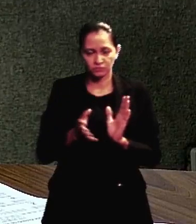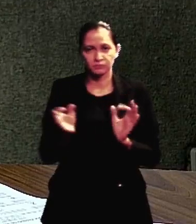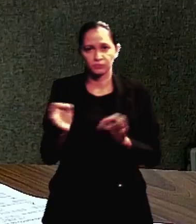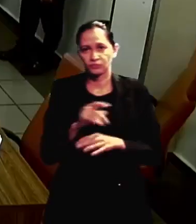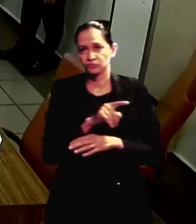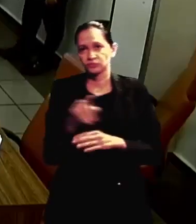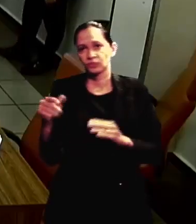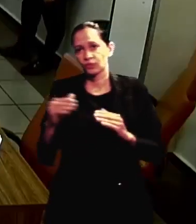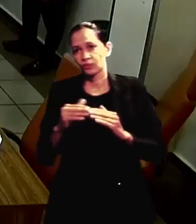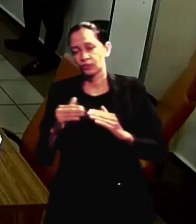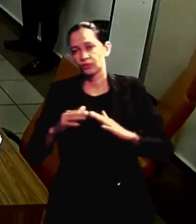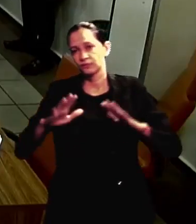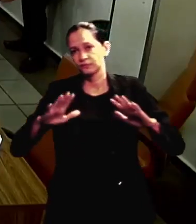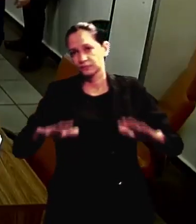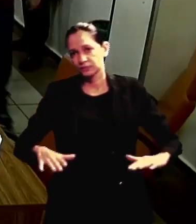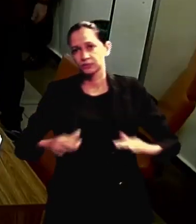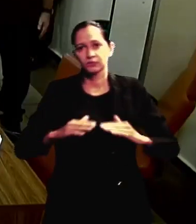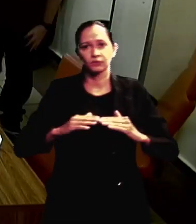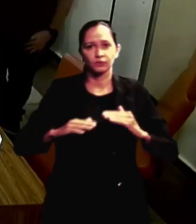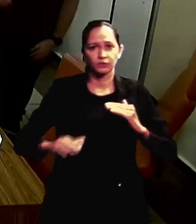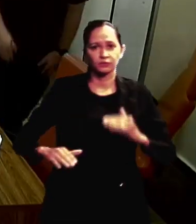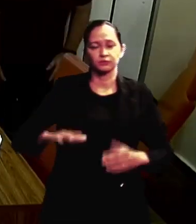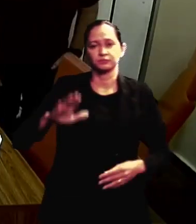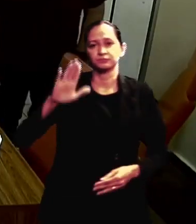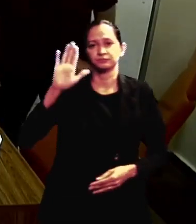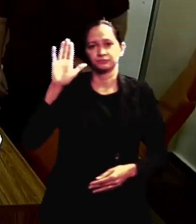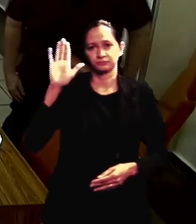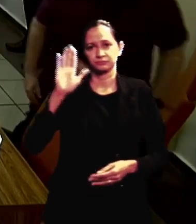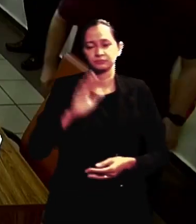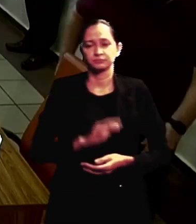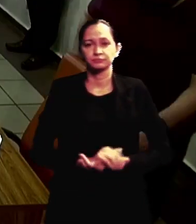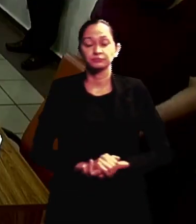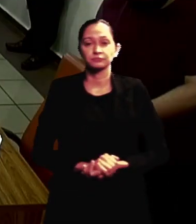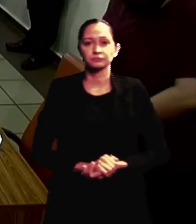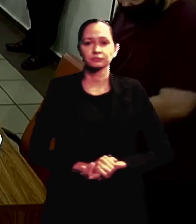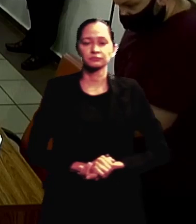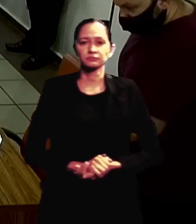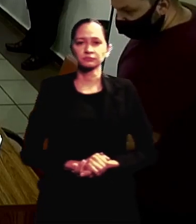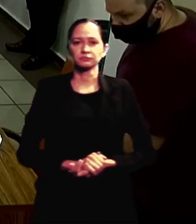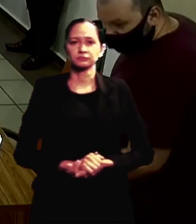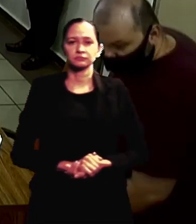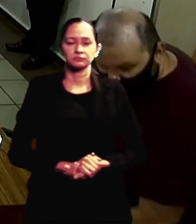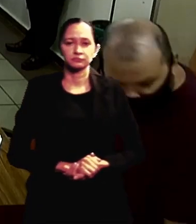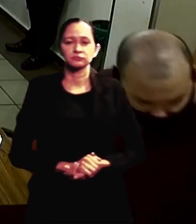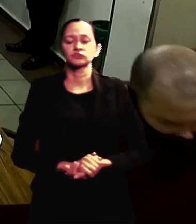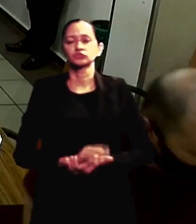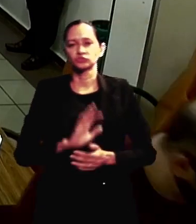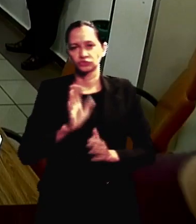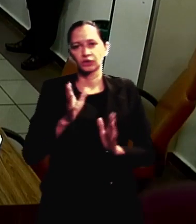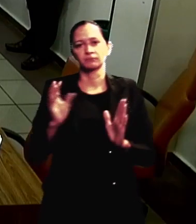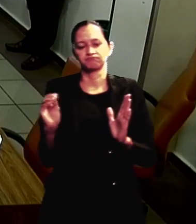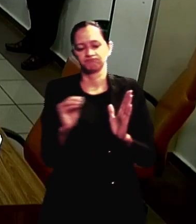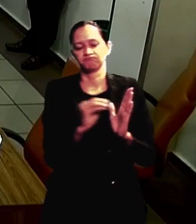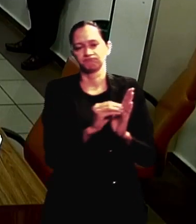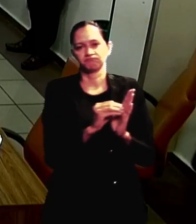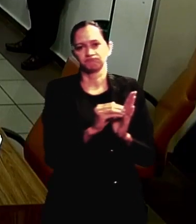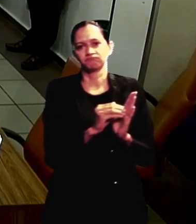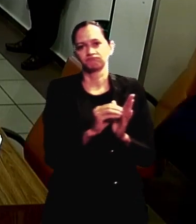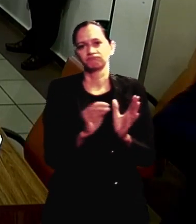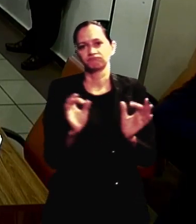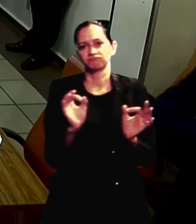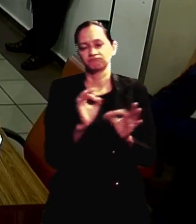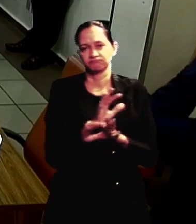vereador em votação. Favoráveis mesmo como estão, os contrários se manifestem. Projeto incluído. Projeto está